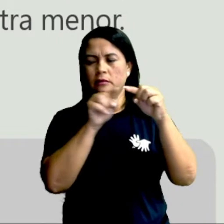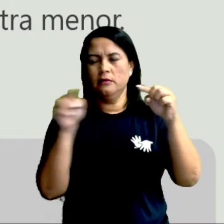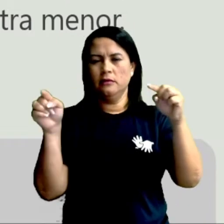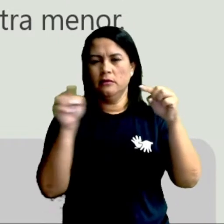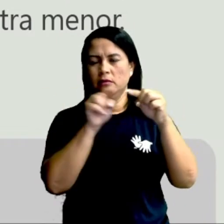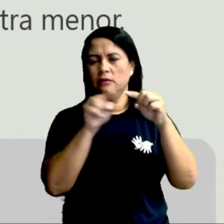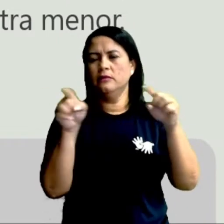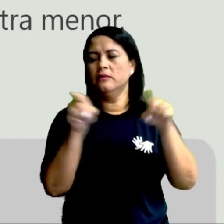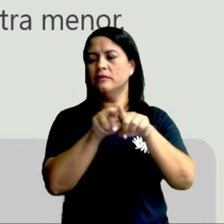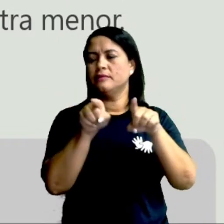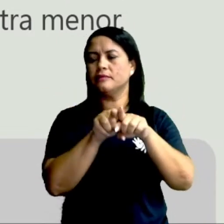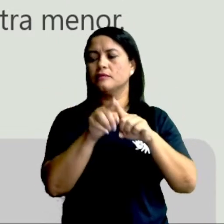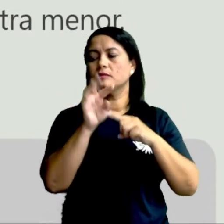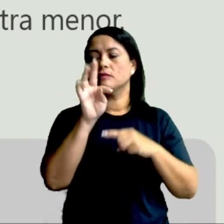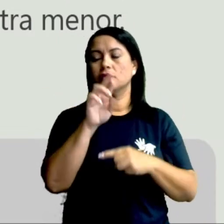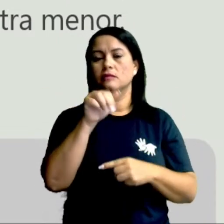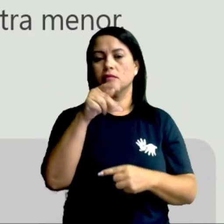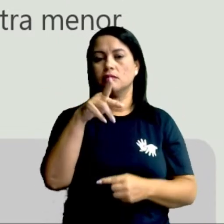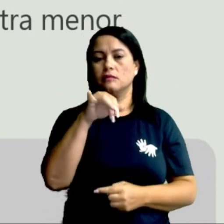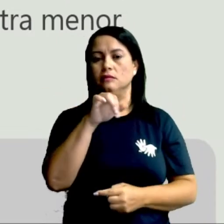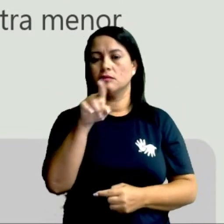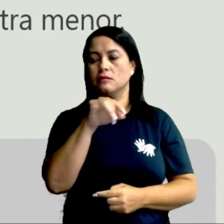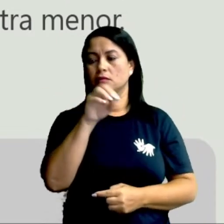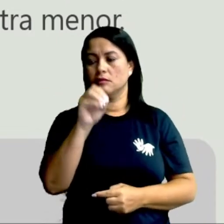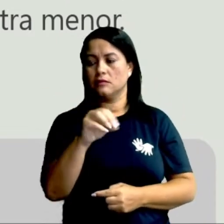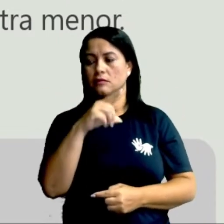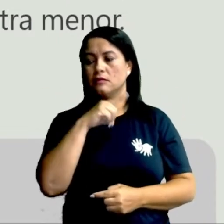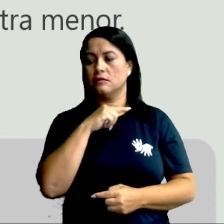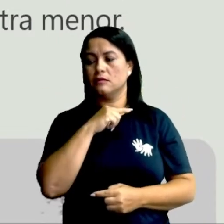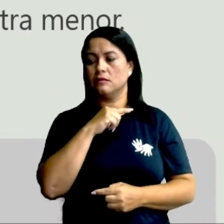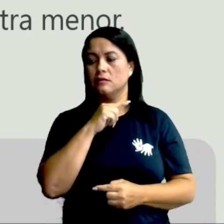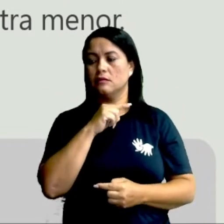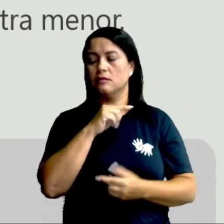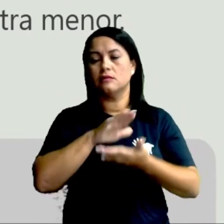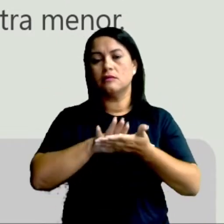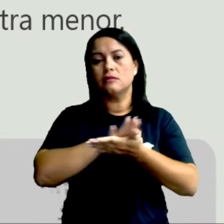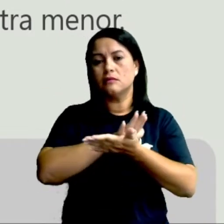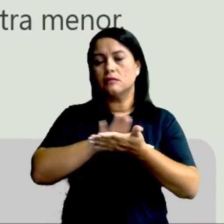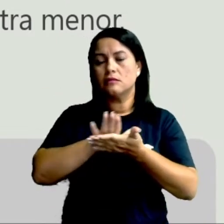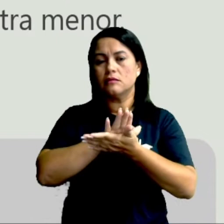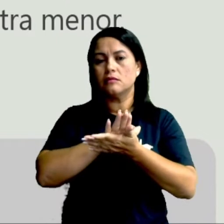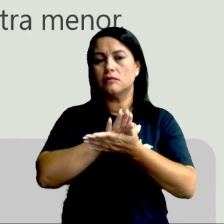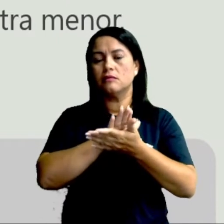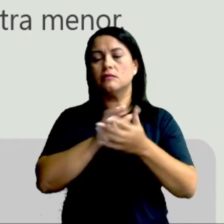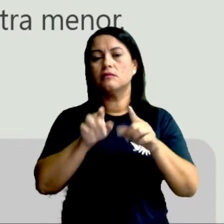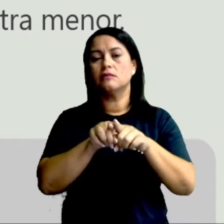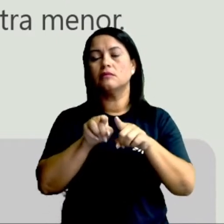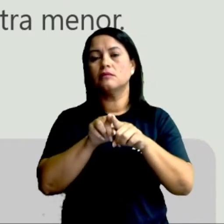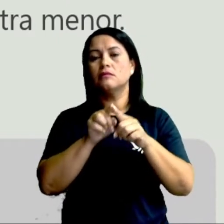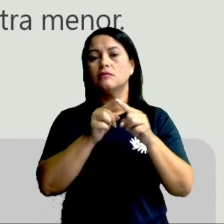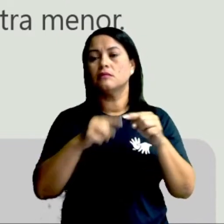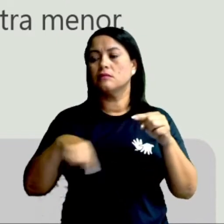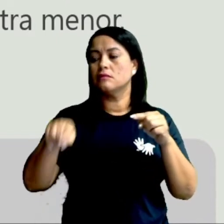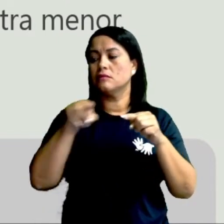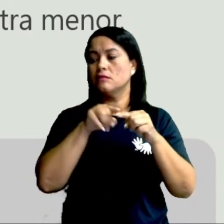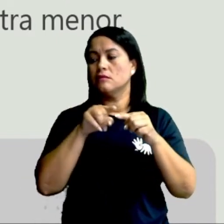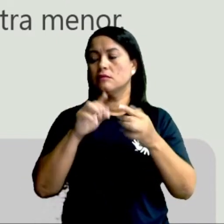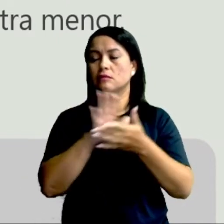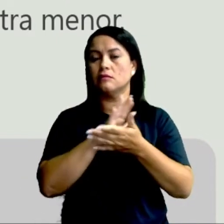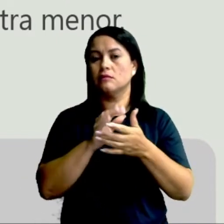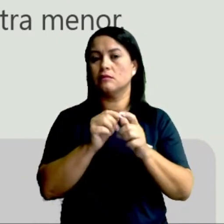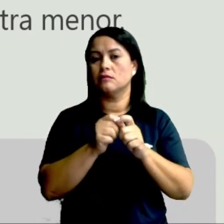o trapézio é uma figura plana e fechada que possui dois lados e bases paralelas, onde uma